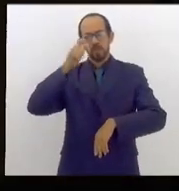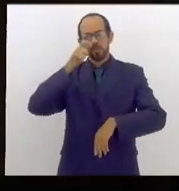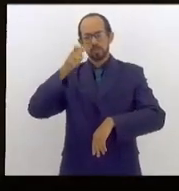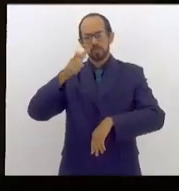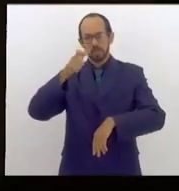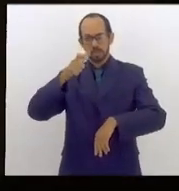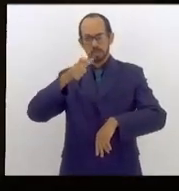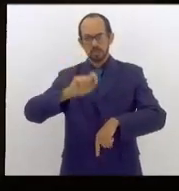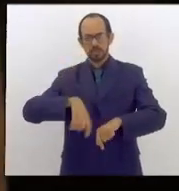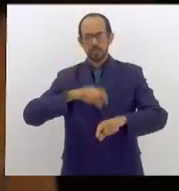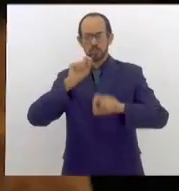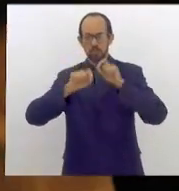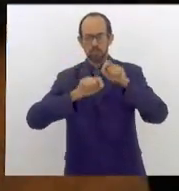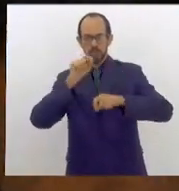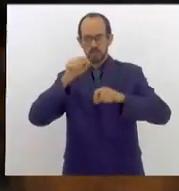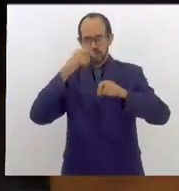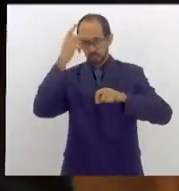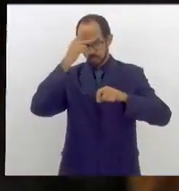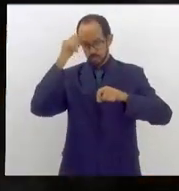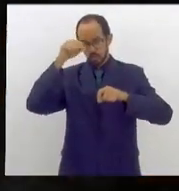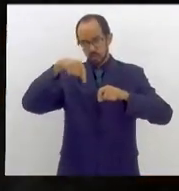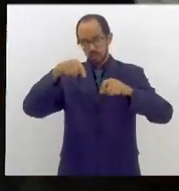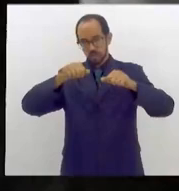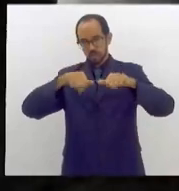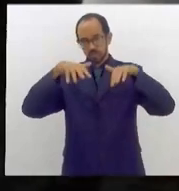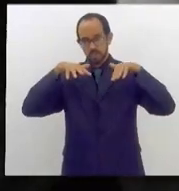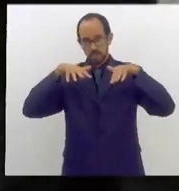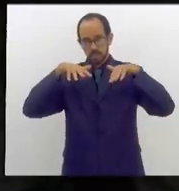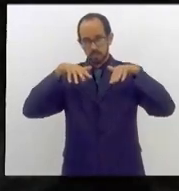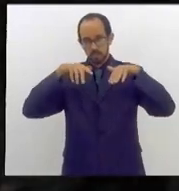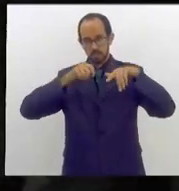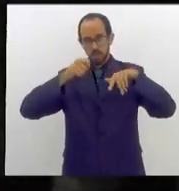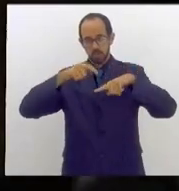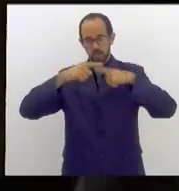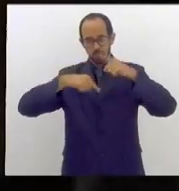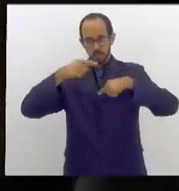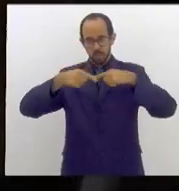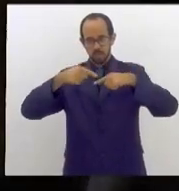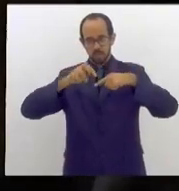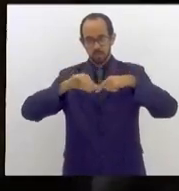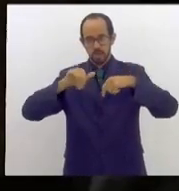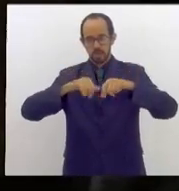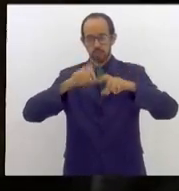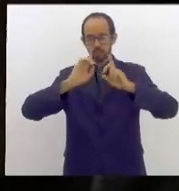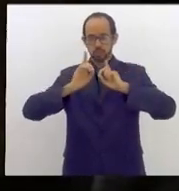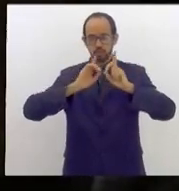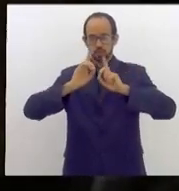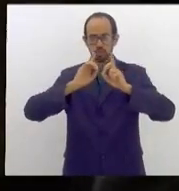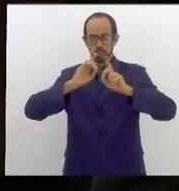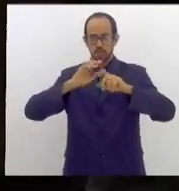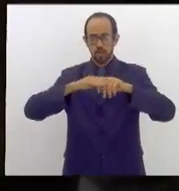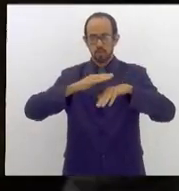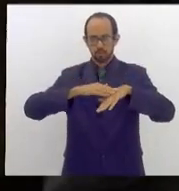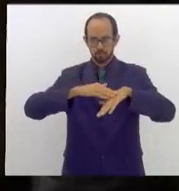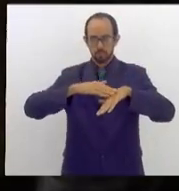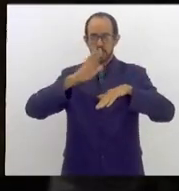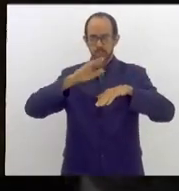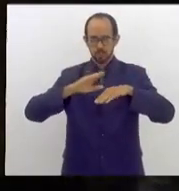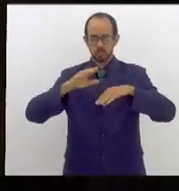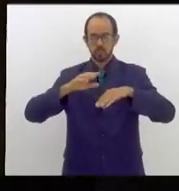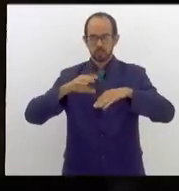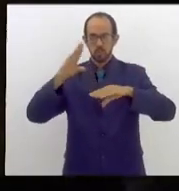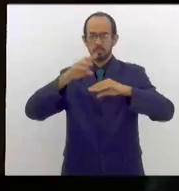daqueles que estão nesse plenário daqui a pouco nós vamos discutir o aumento do subsídio do governador